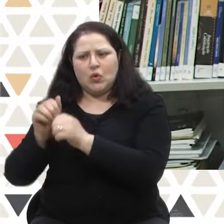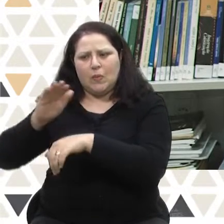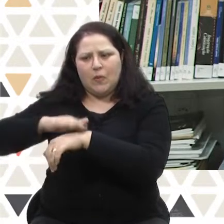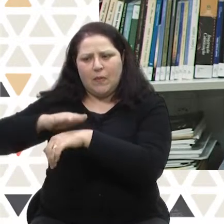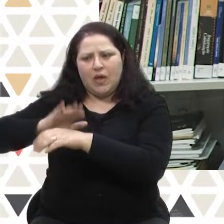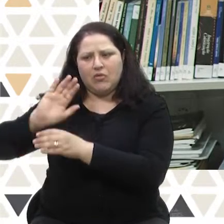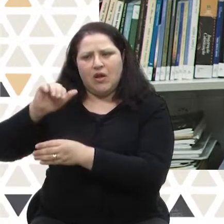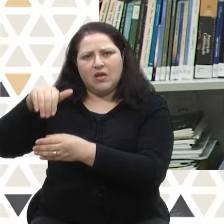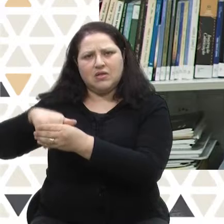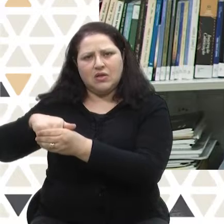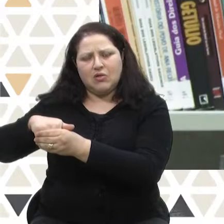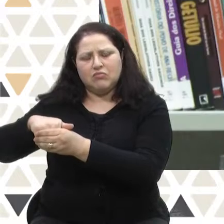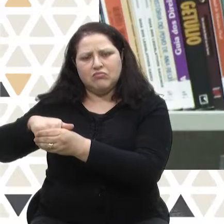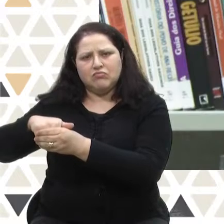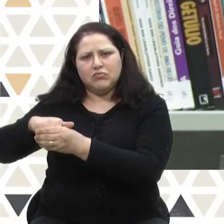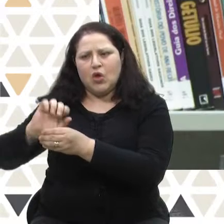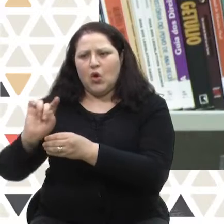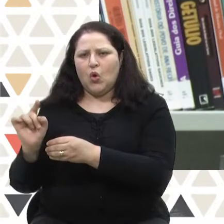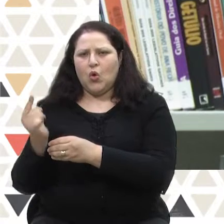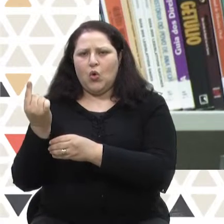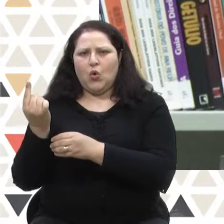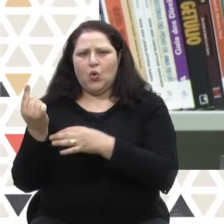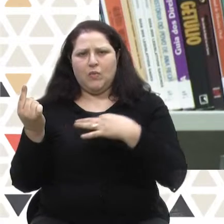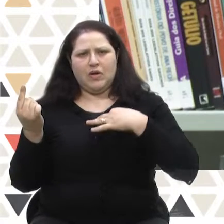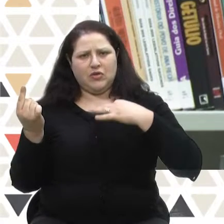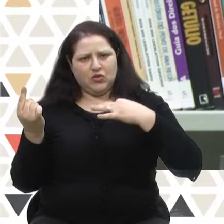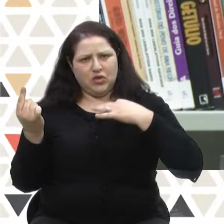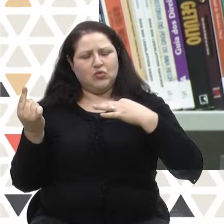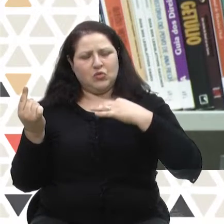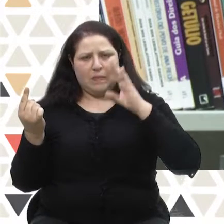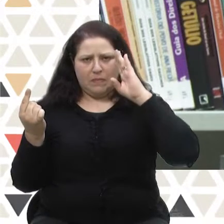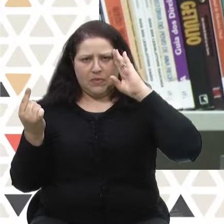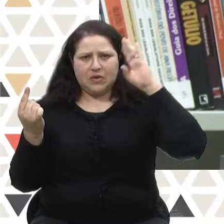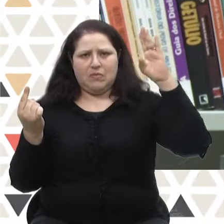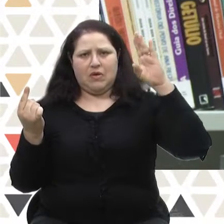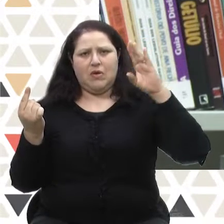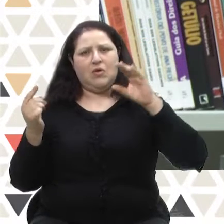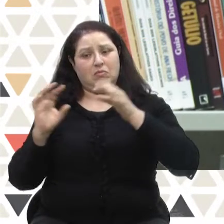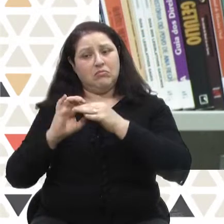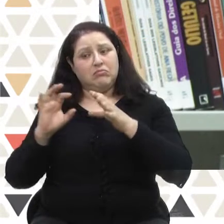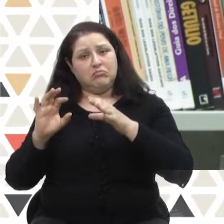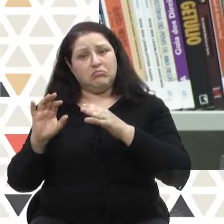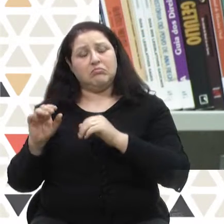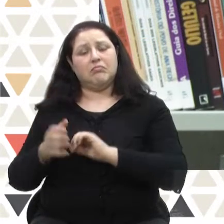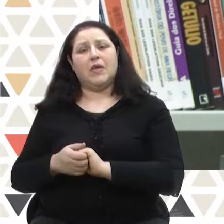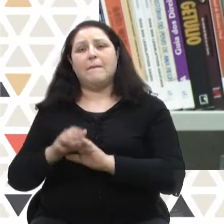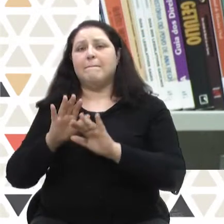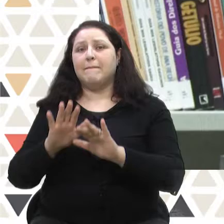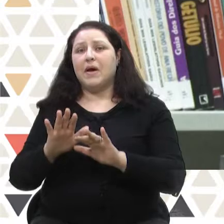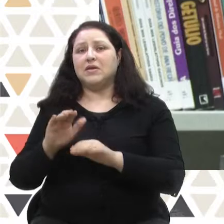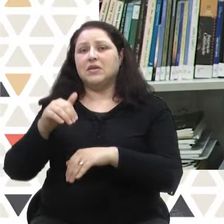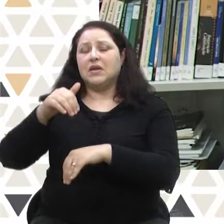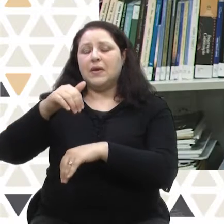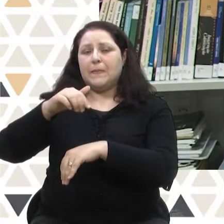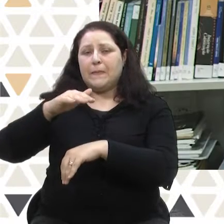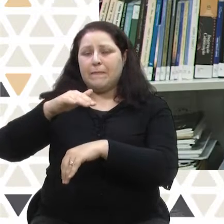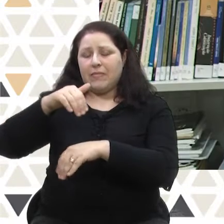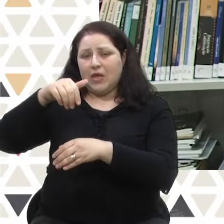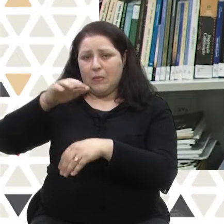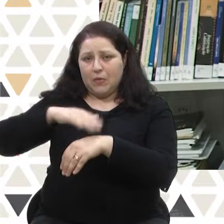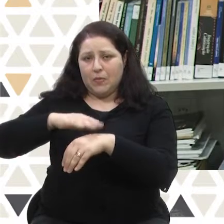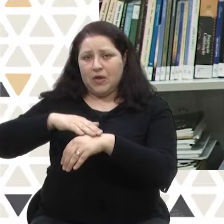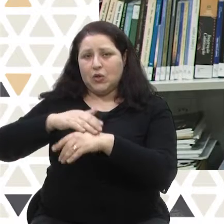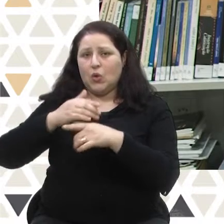atuar na eleição com uma única candidatura na majoritária, que é permitida, inclusive até coligação, mas